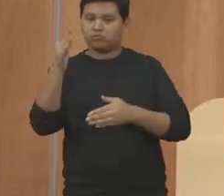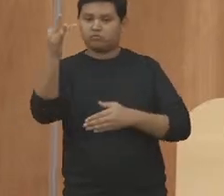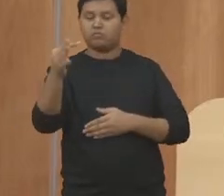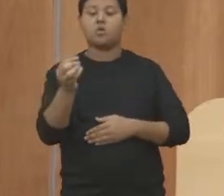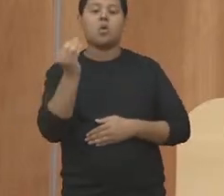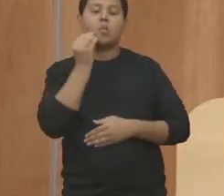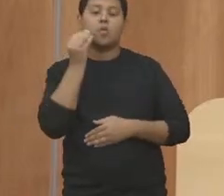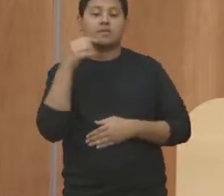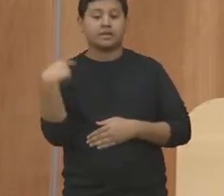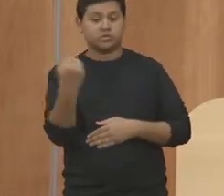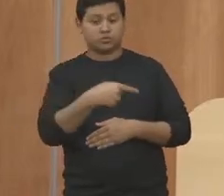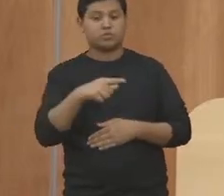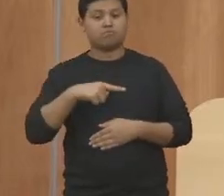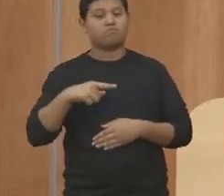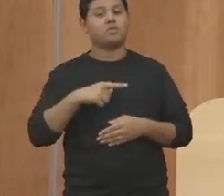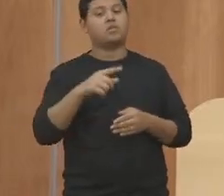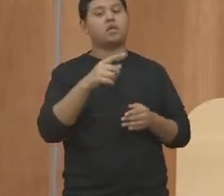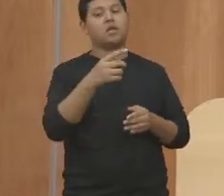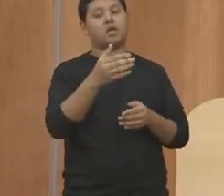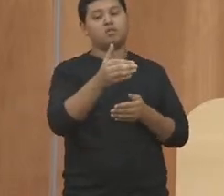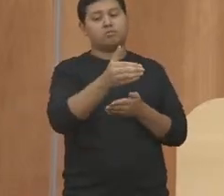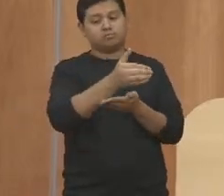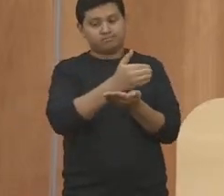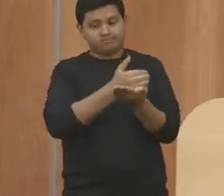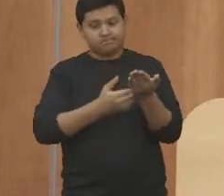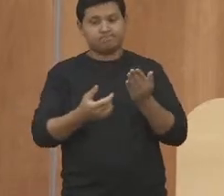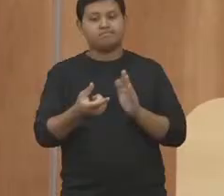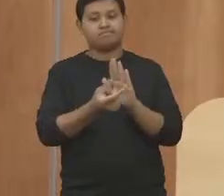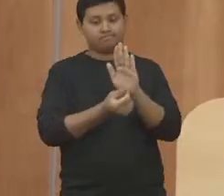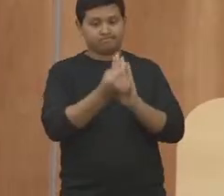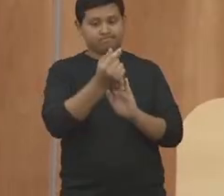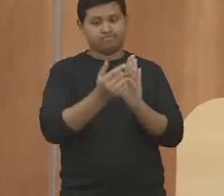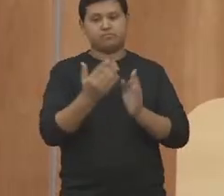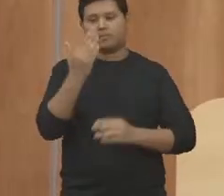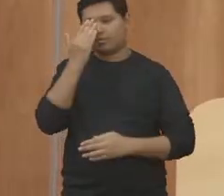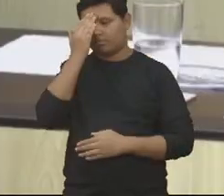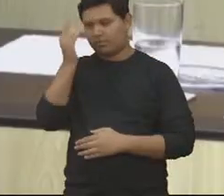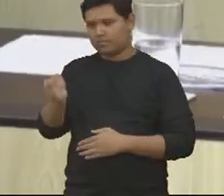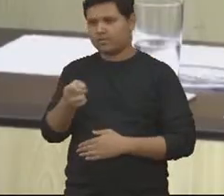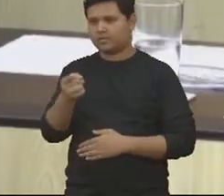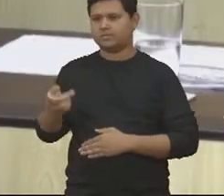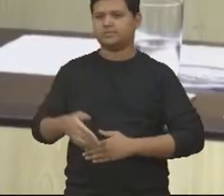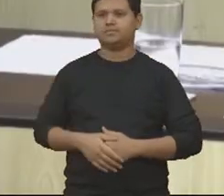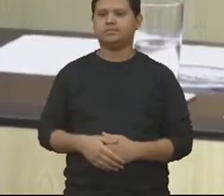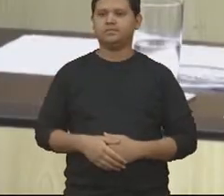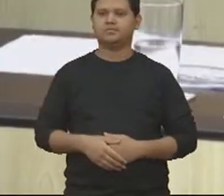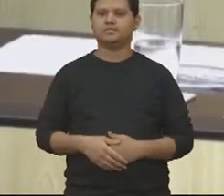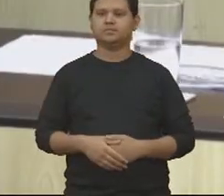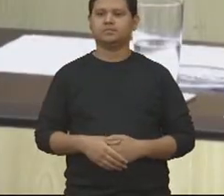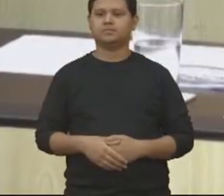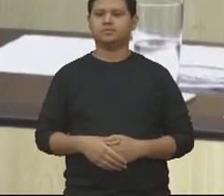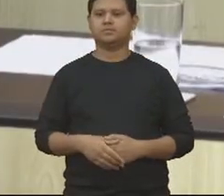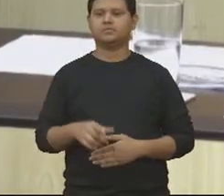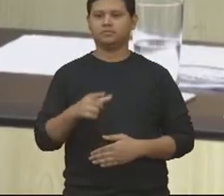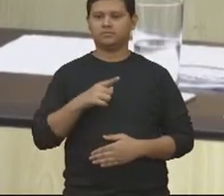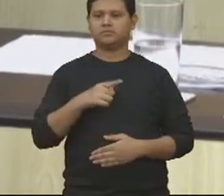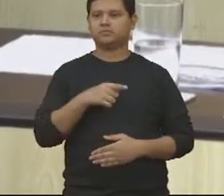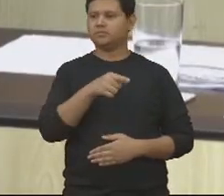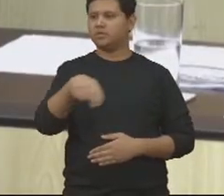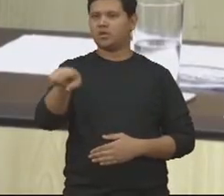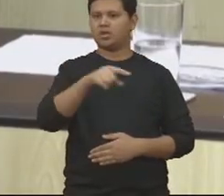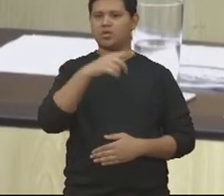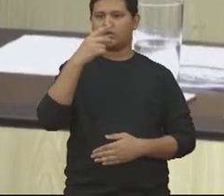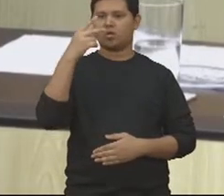investimentos. Mas agradeço a internauta pelas questões. Obrigado, Guilherme. Temos participação do